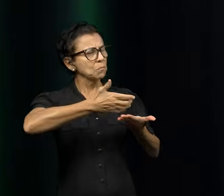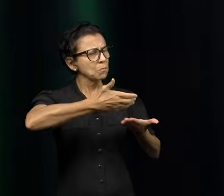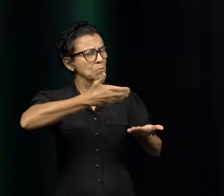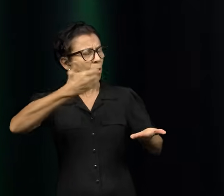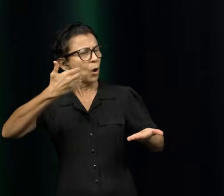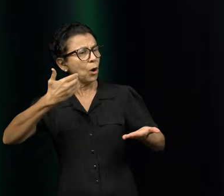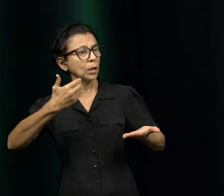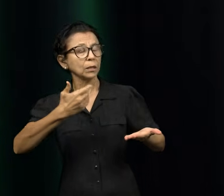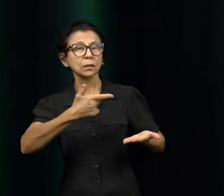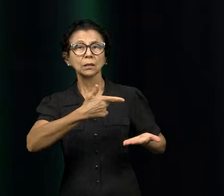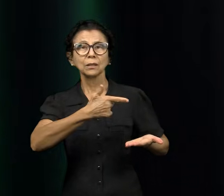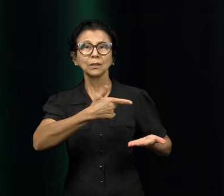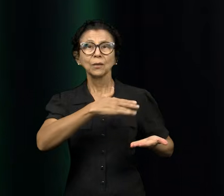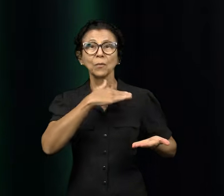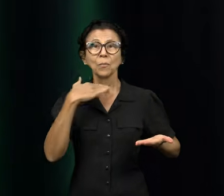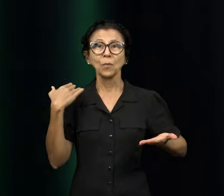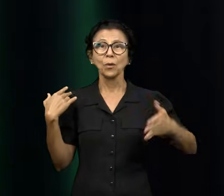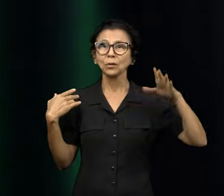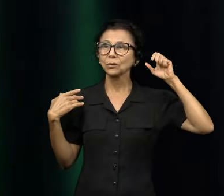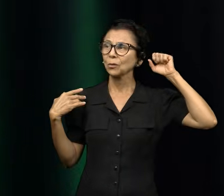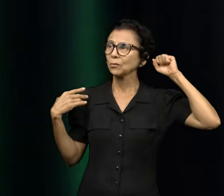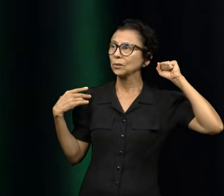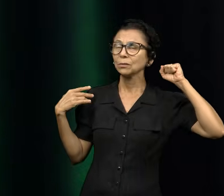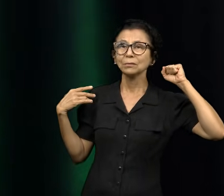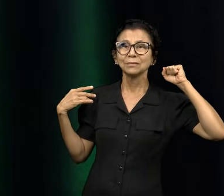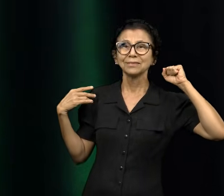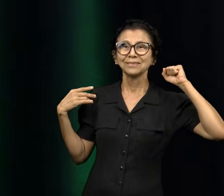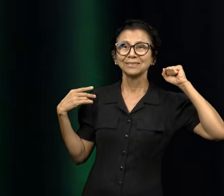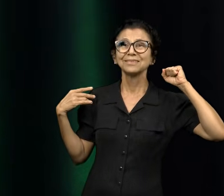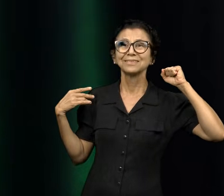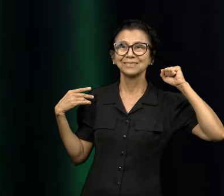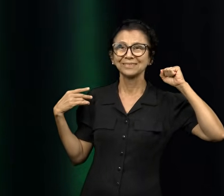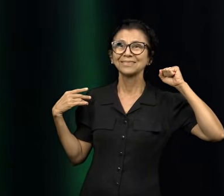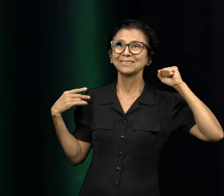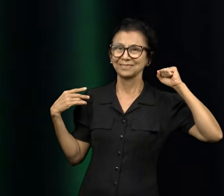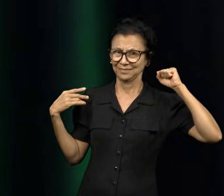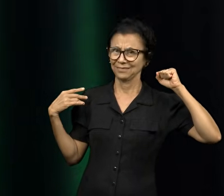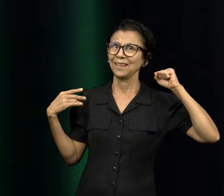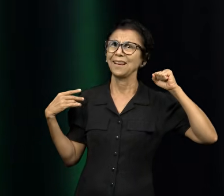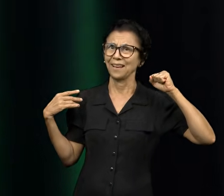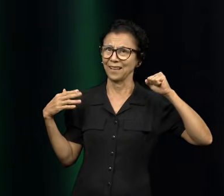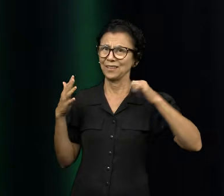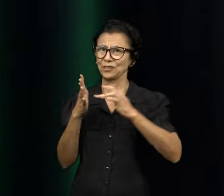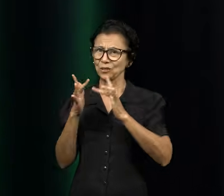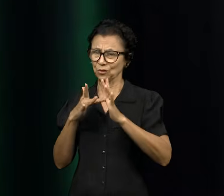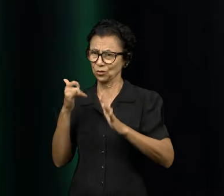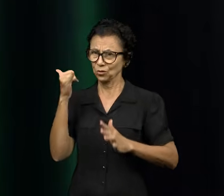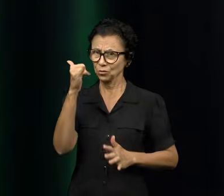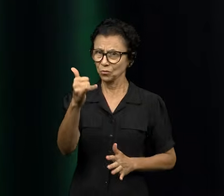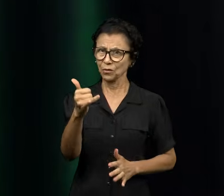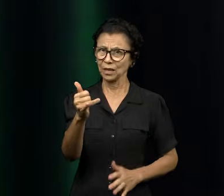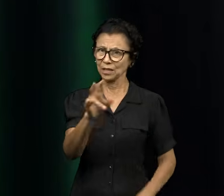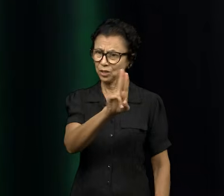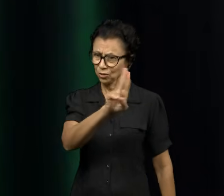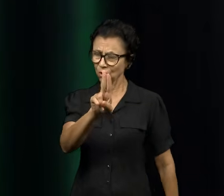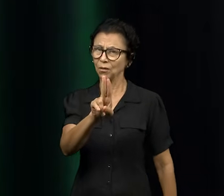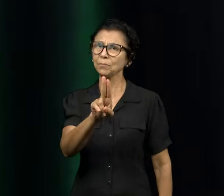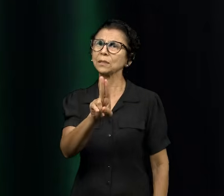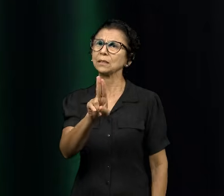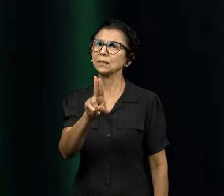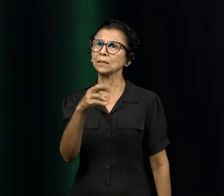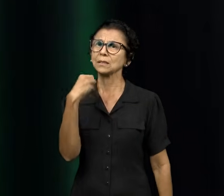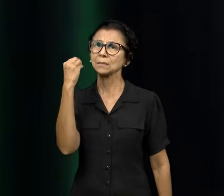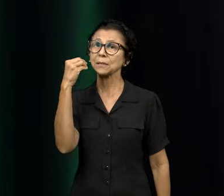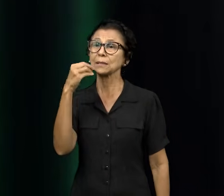para fora. O morto ouviu Jesus chamar pelo nome. E o Senhor, quando chama o homem, o Senhor o chama pelo nome. É uma